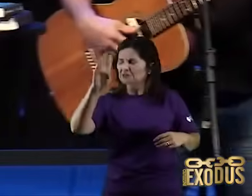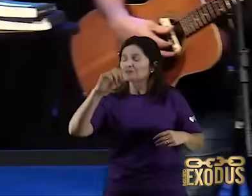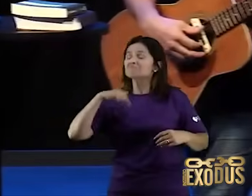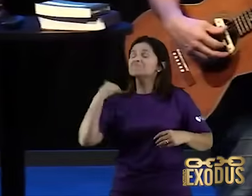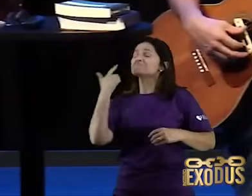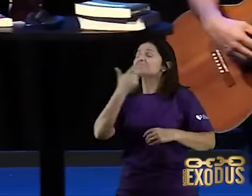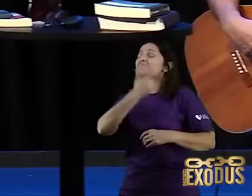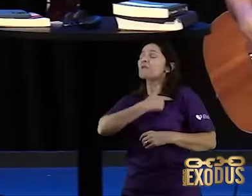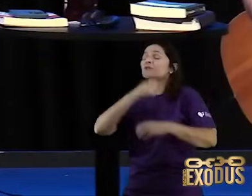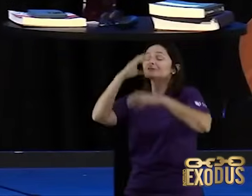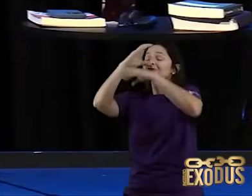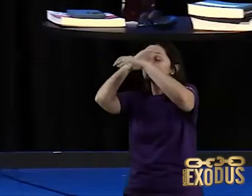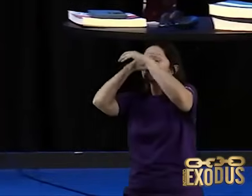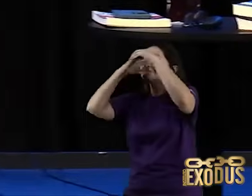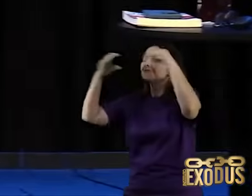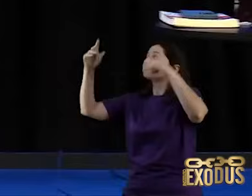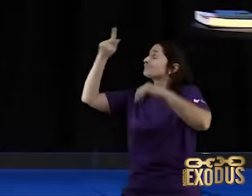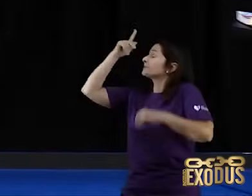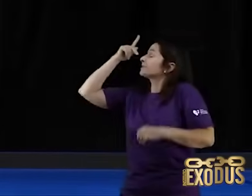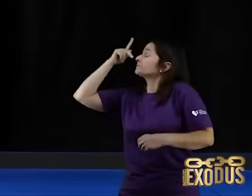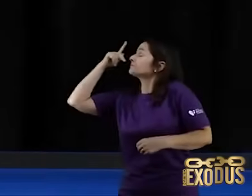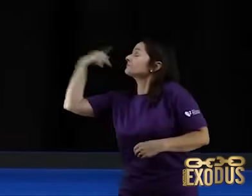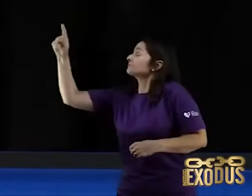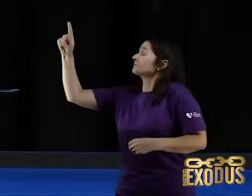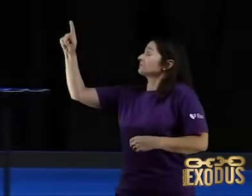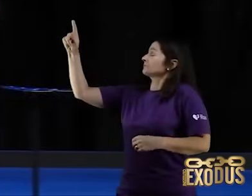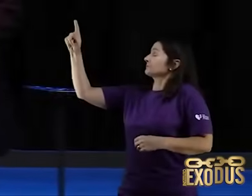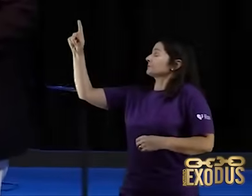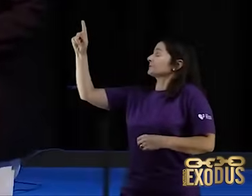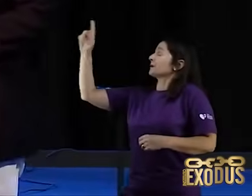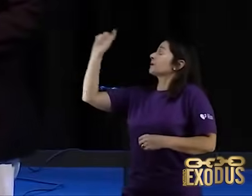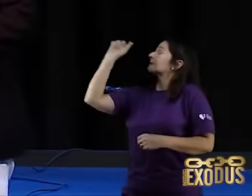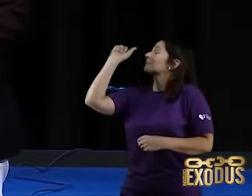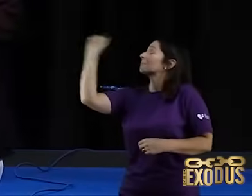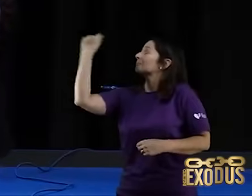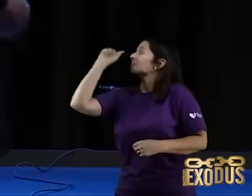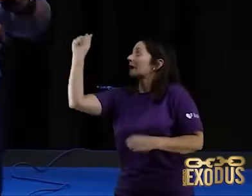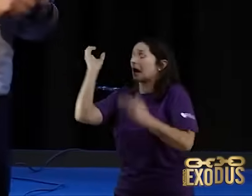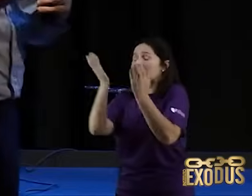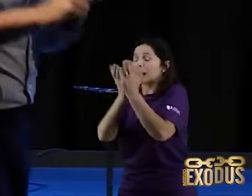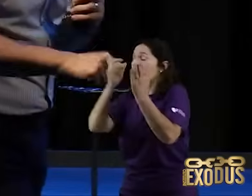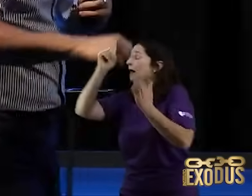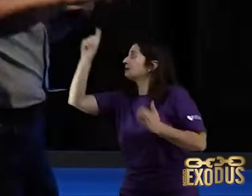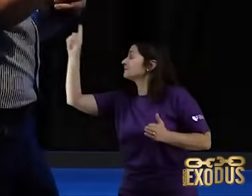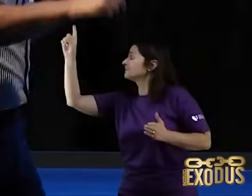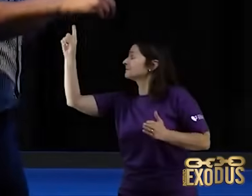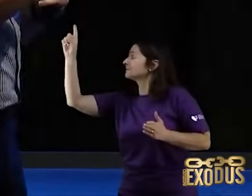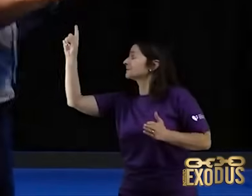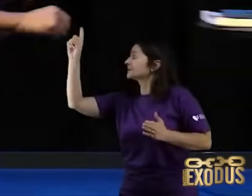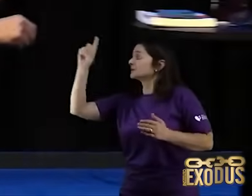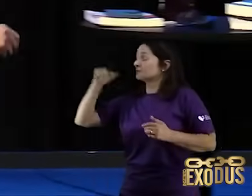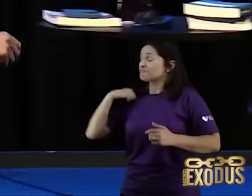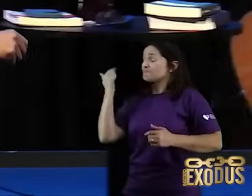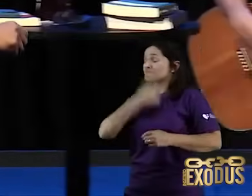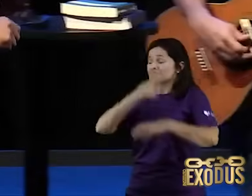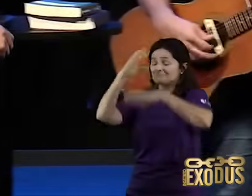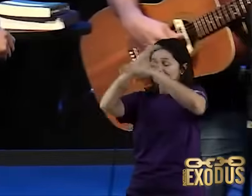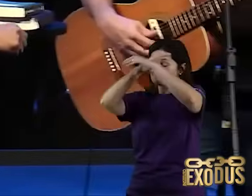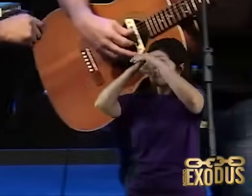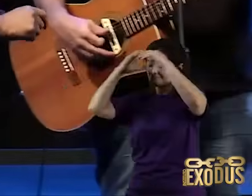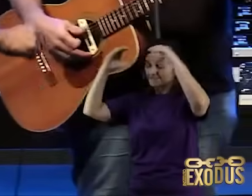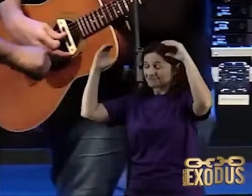palavra nós confiamos no Senhor and no seu